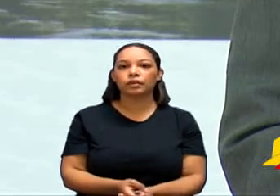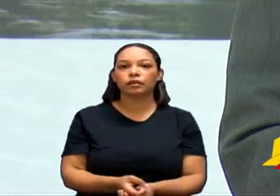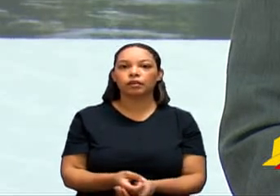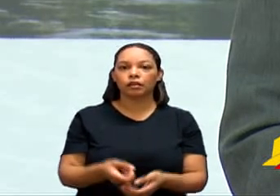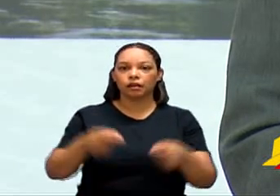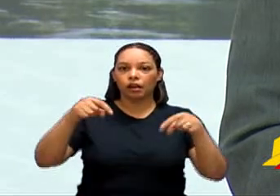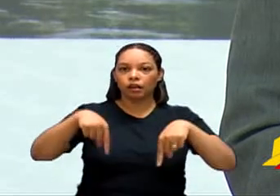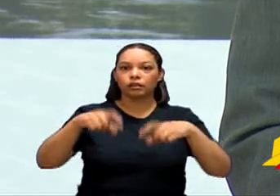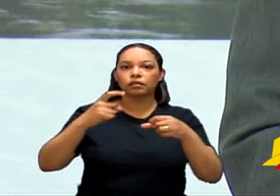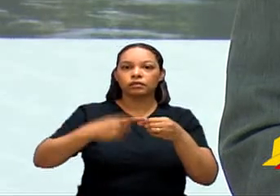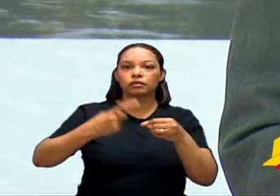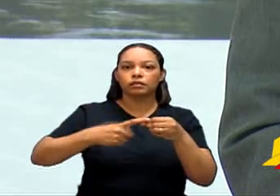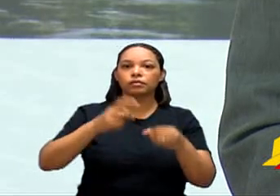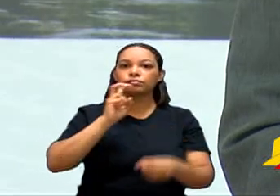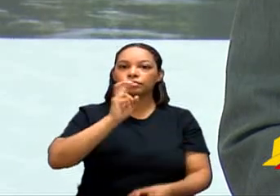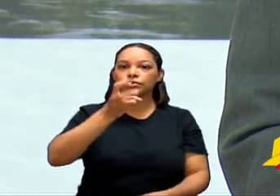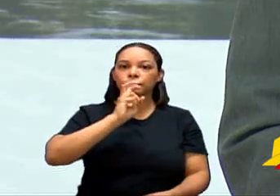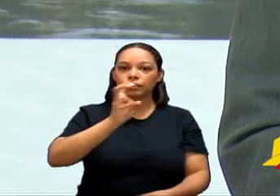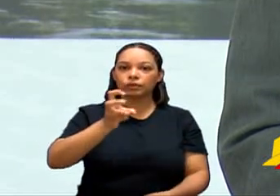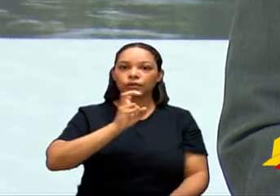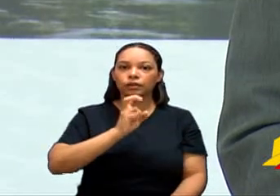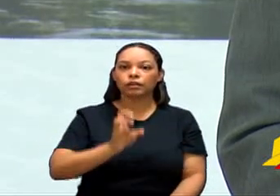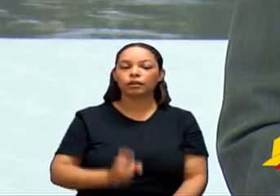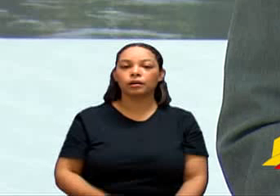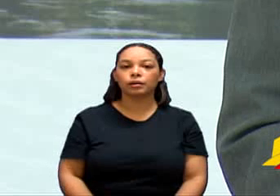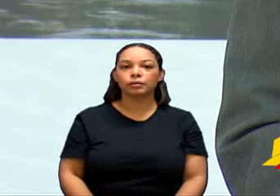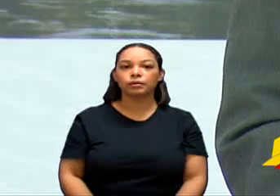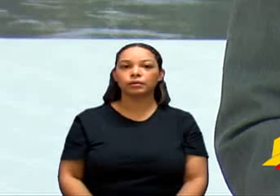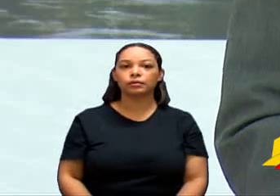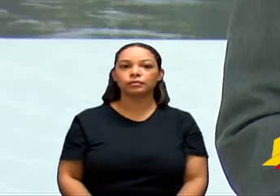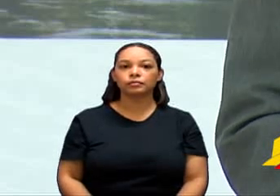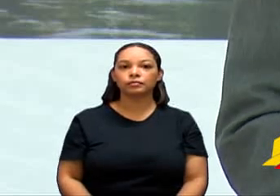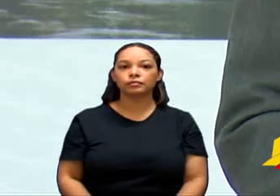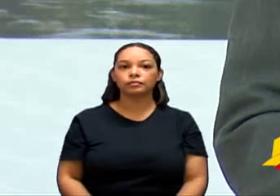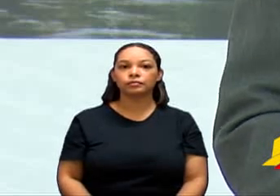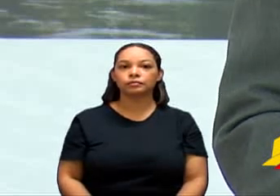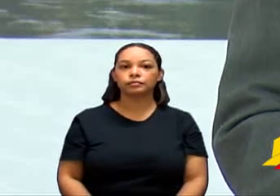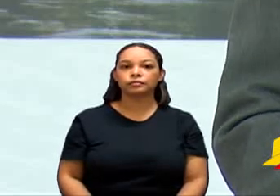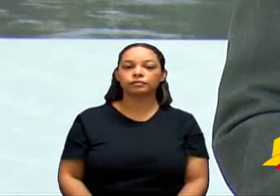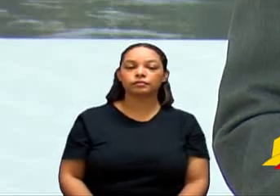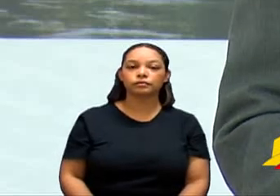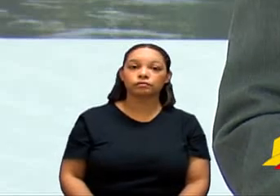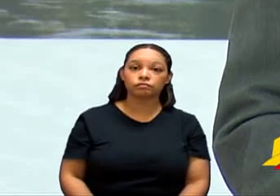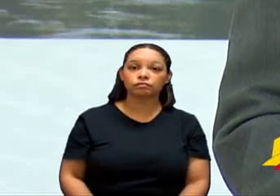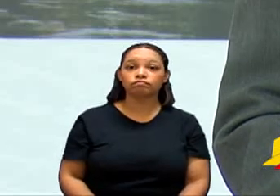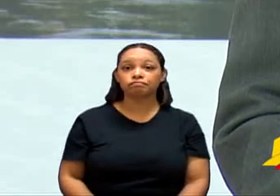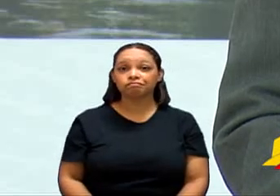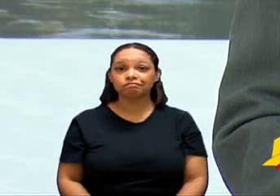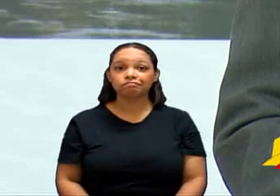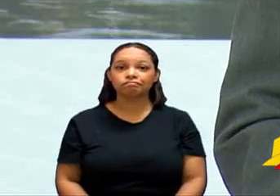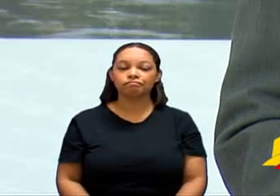a receber por doação com encargos alguns imóveis. Daí,